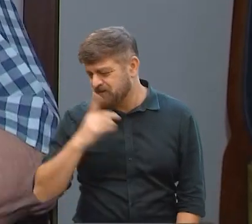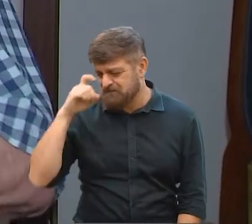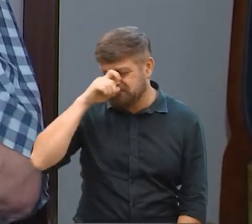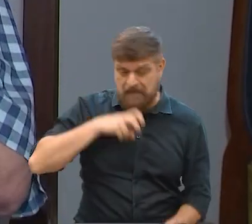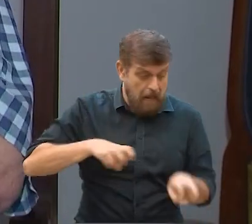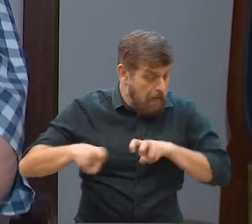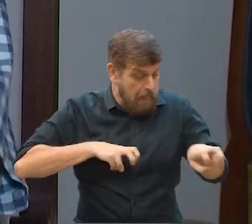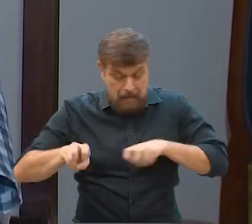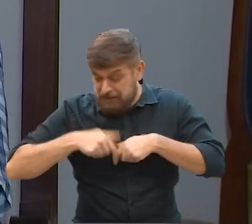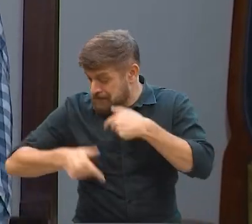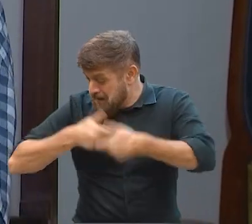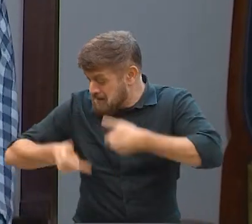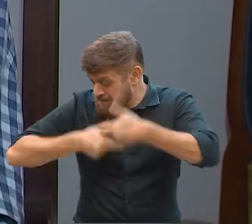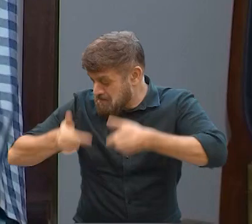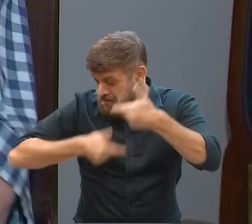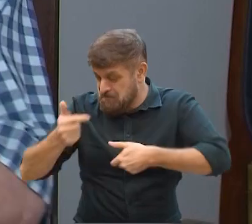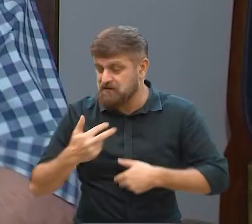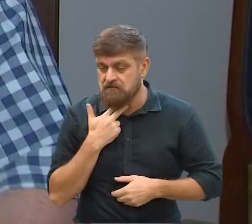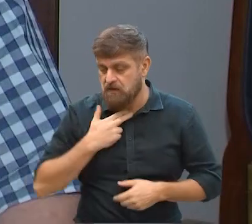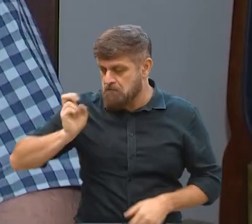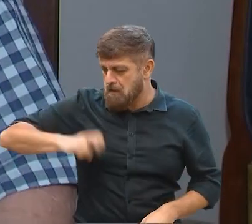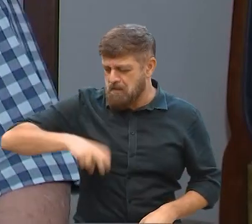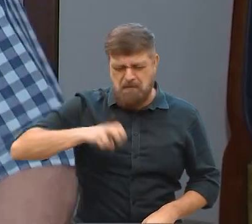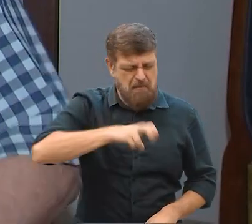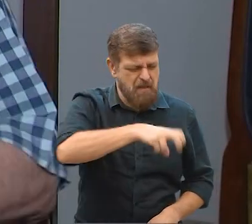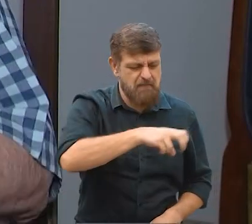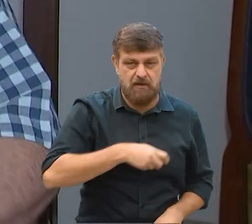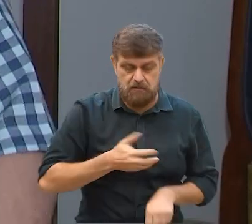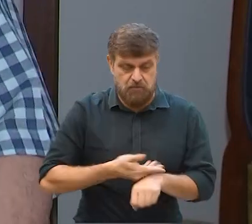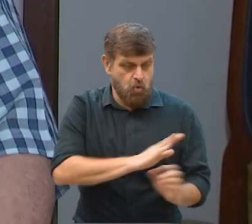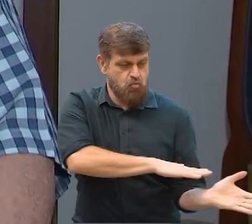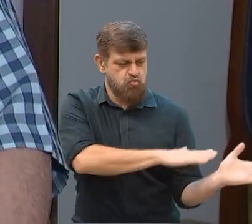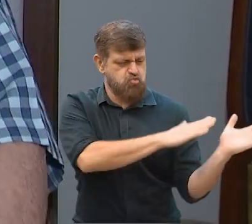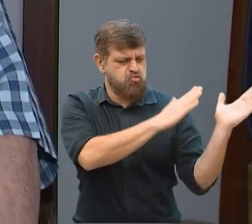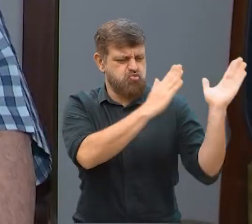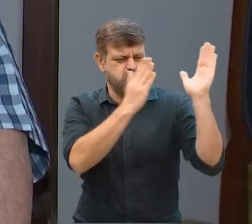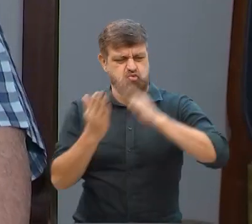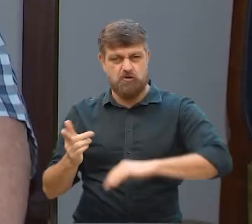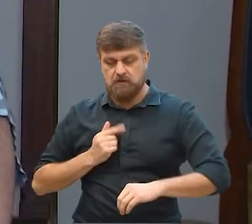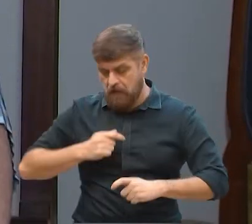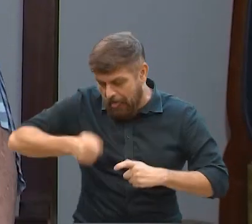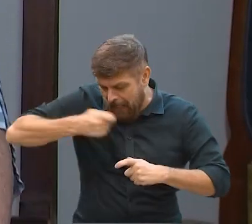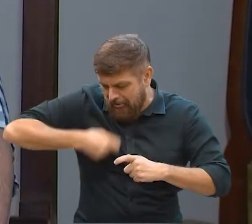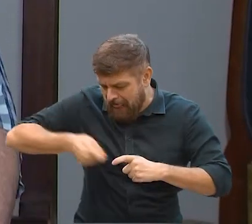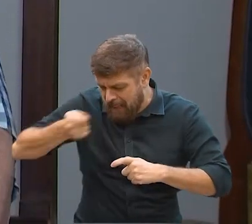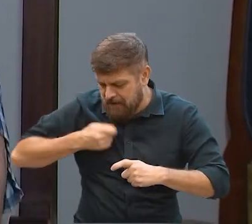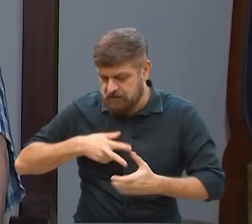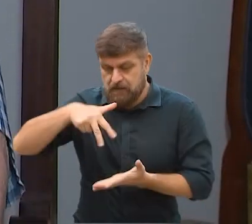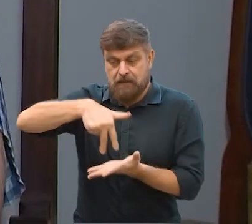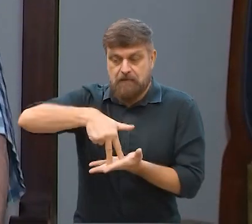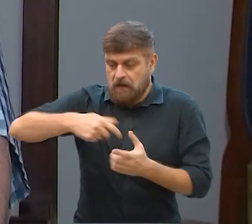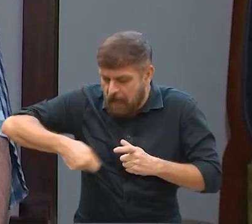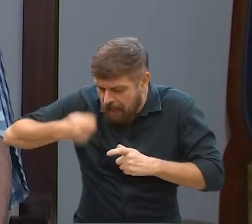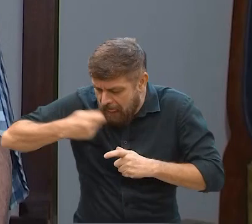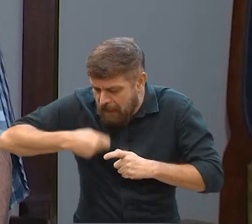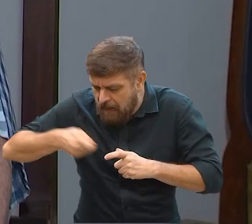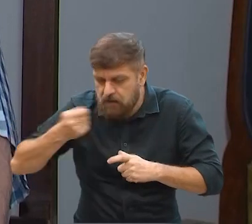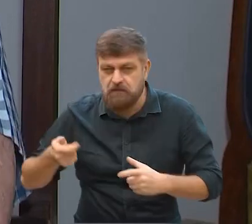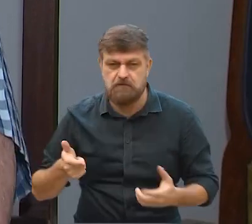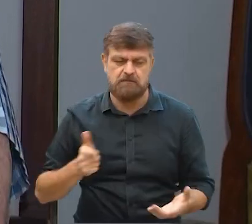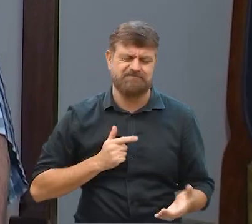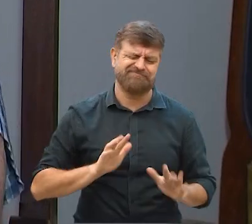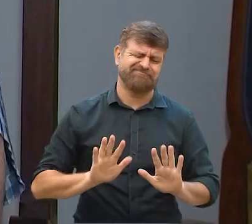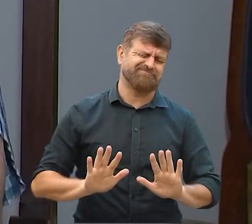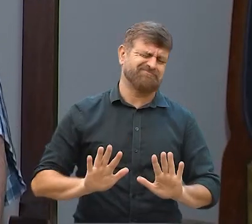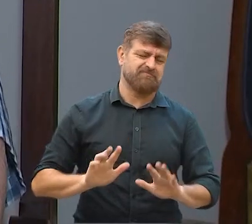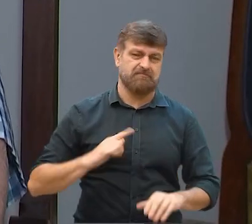o trabalho, a necessidade de se deslocar rapidamente, às vezes comer correndo em pé, né?